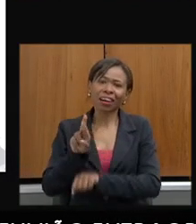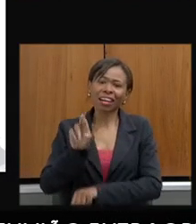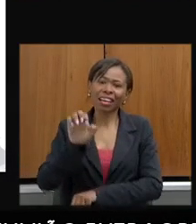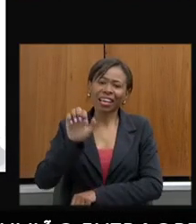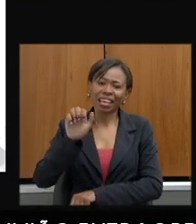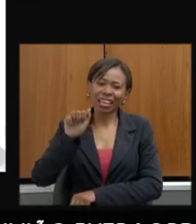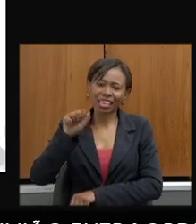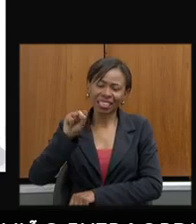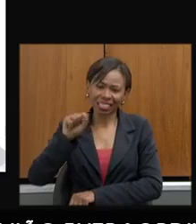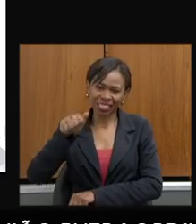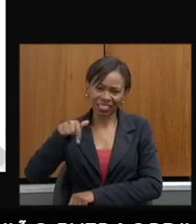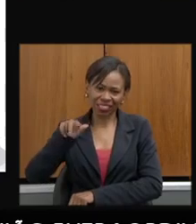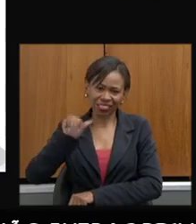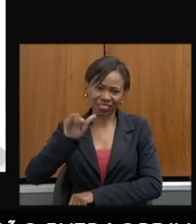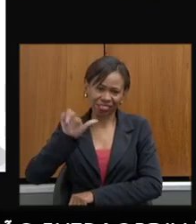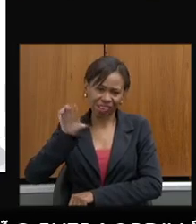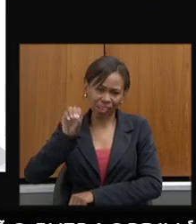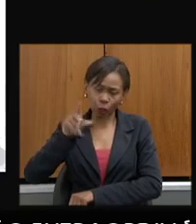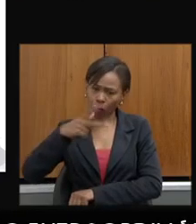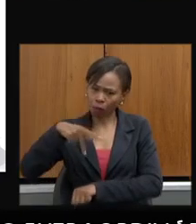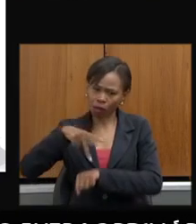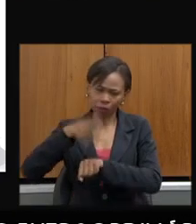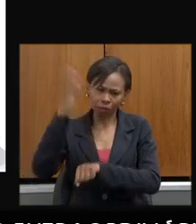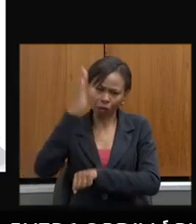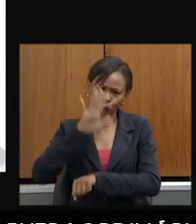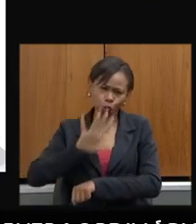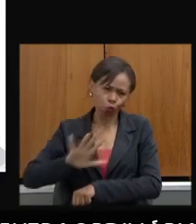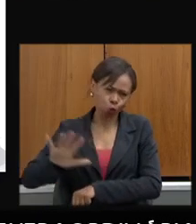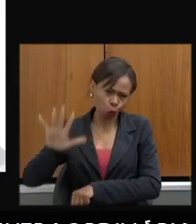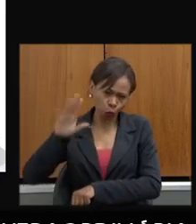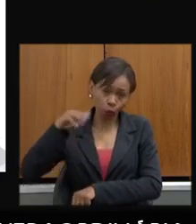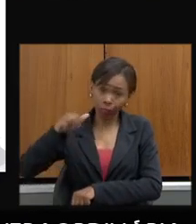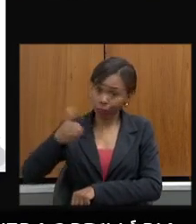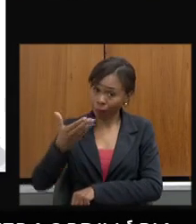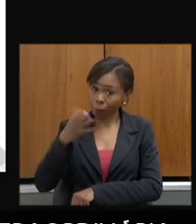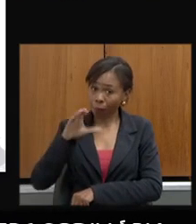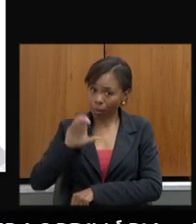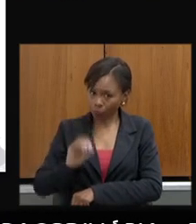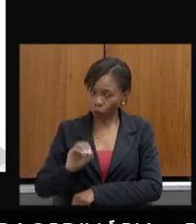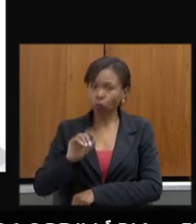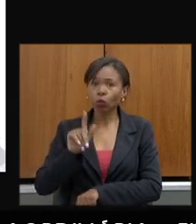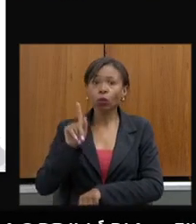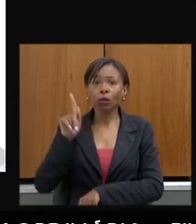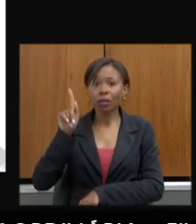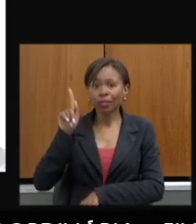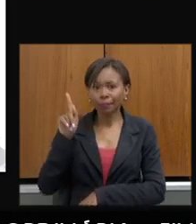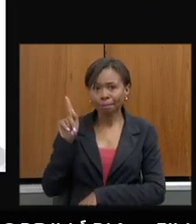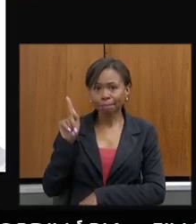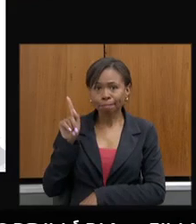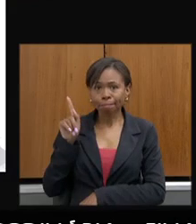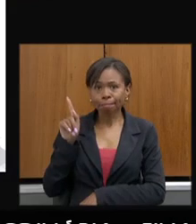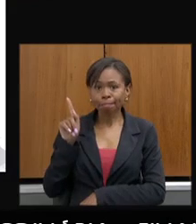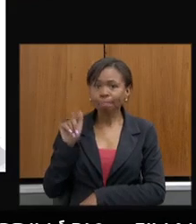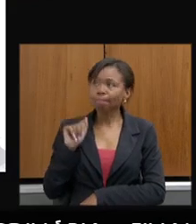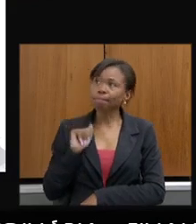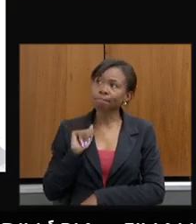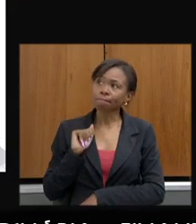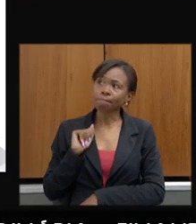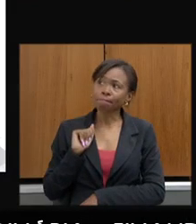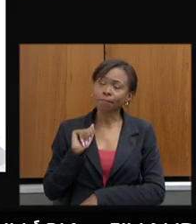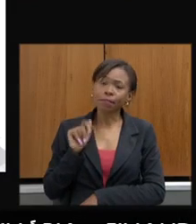também participamos aí no mês de março pode passar operações aí relativas aí